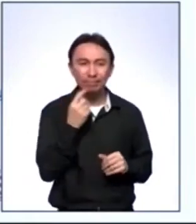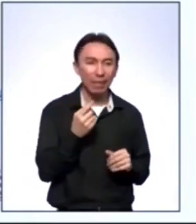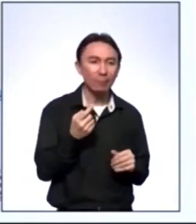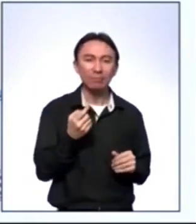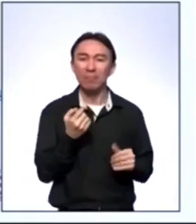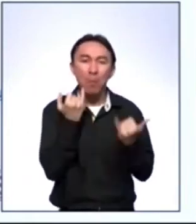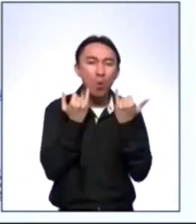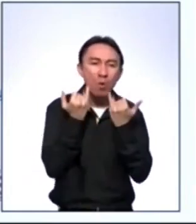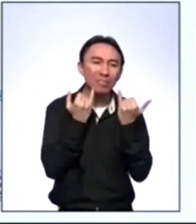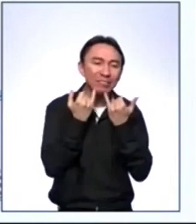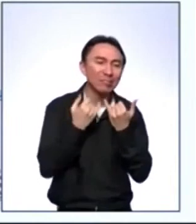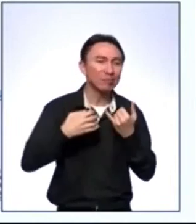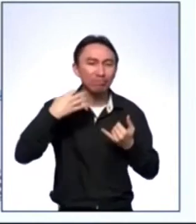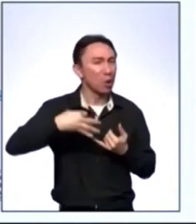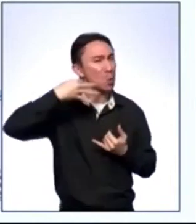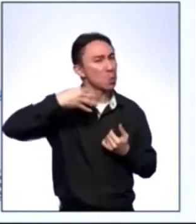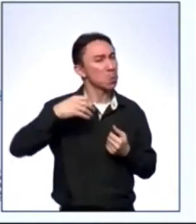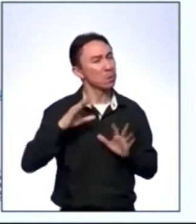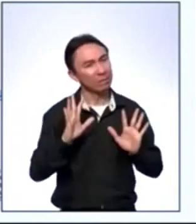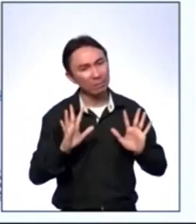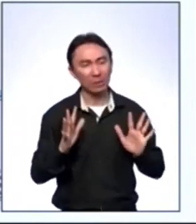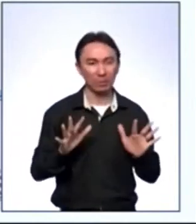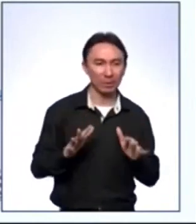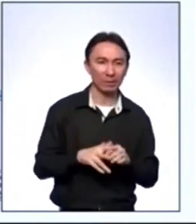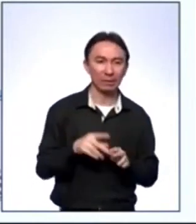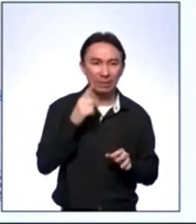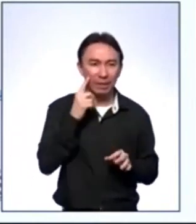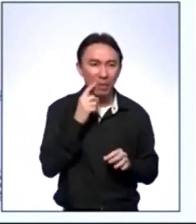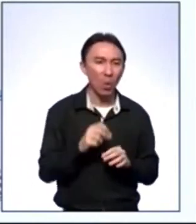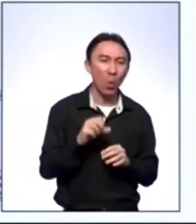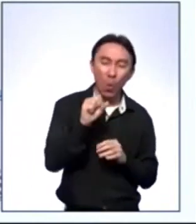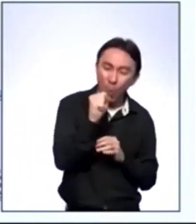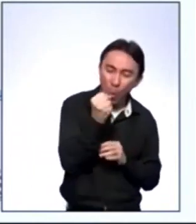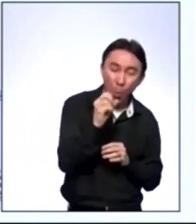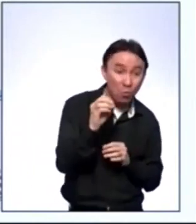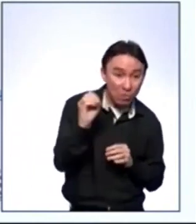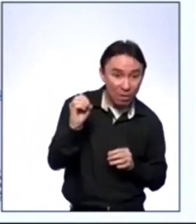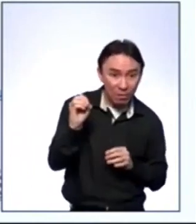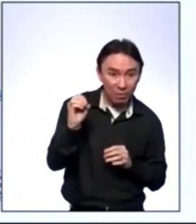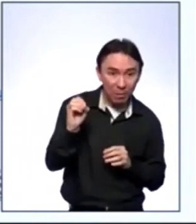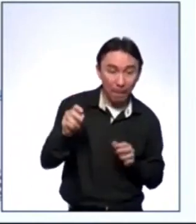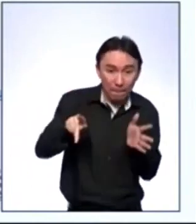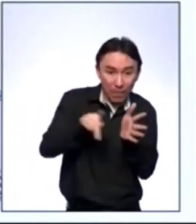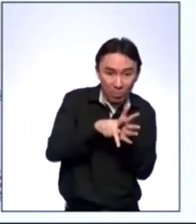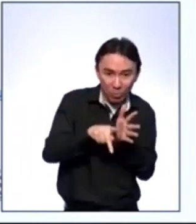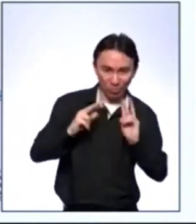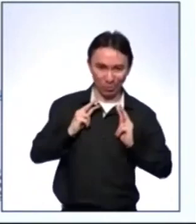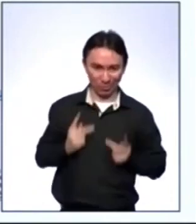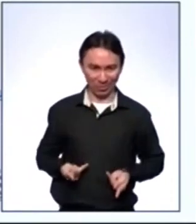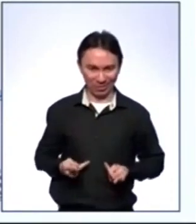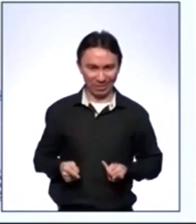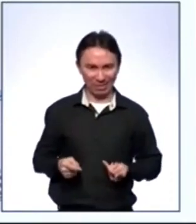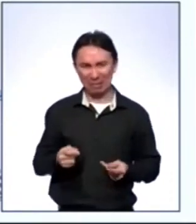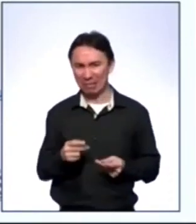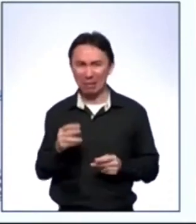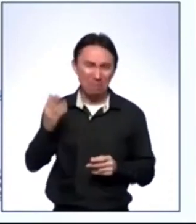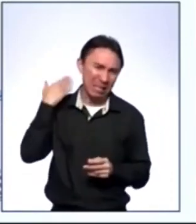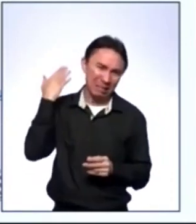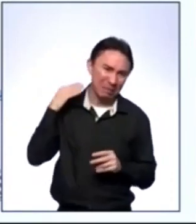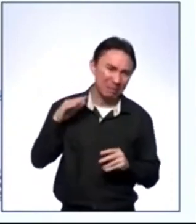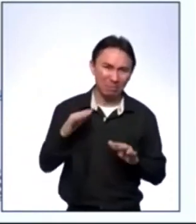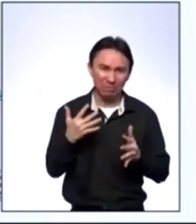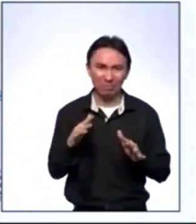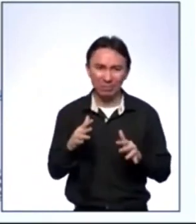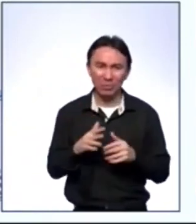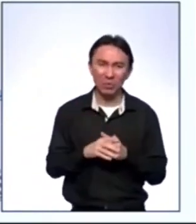precisas. 800 patrimônios históricos na humanidade até muito tempo atrás. Patrimônio cultural da humanidade, importância para todos os povos do mundo.